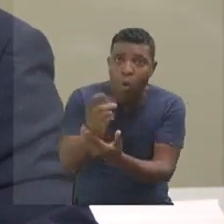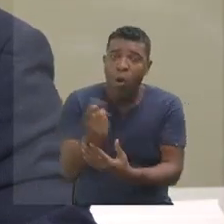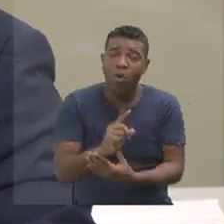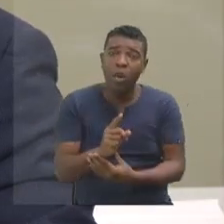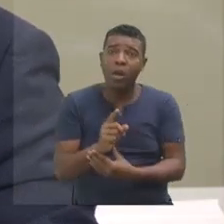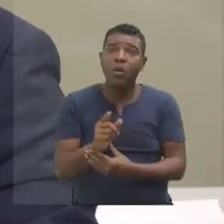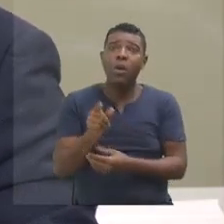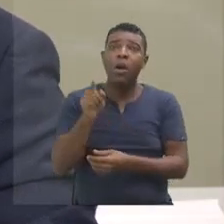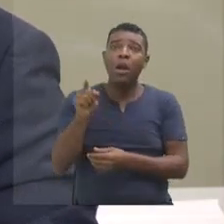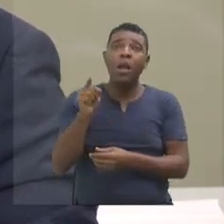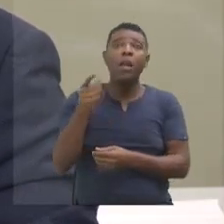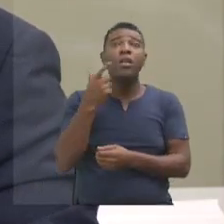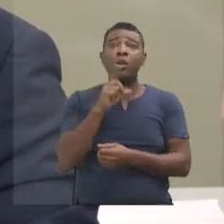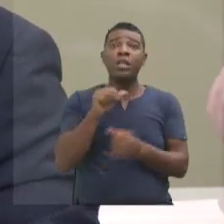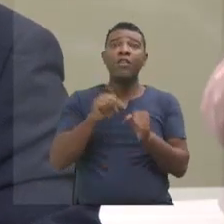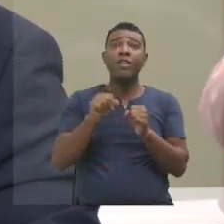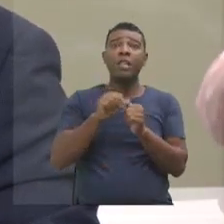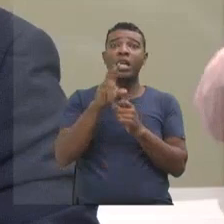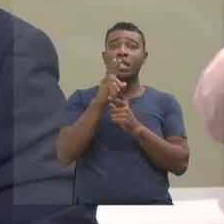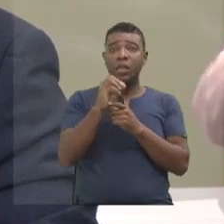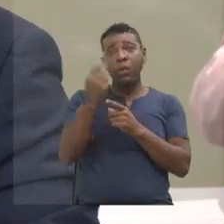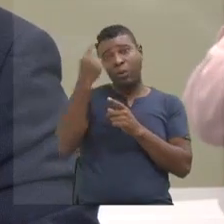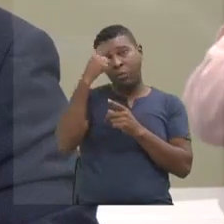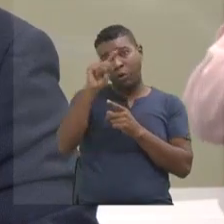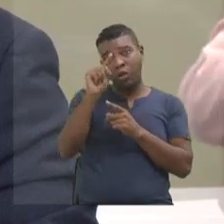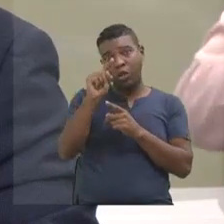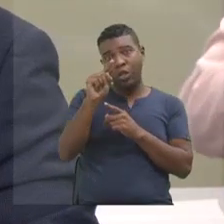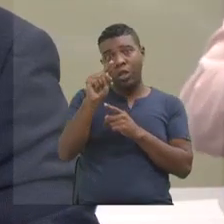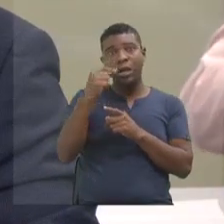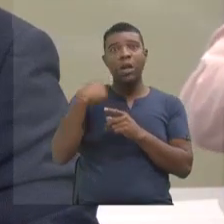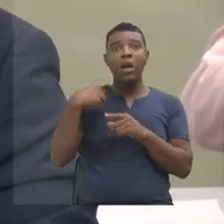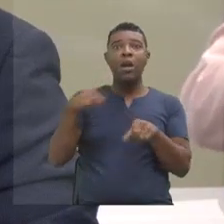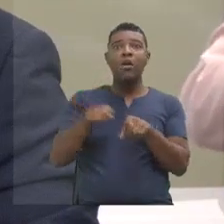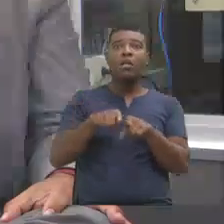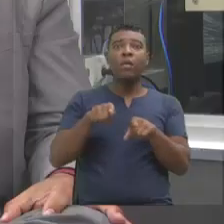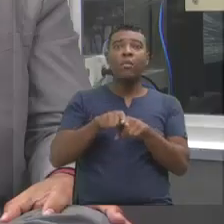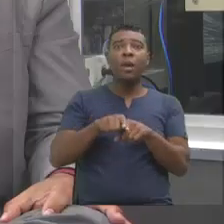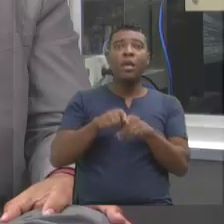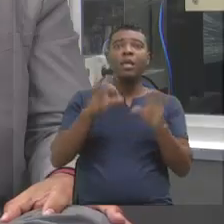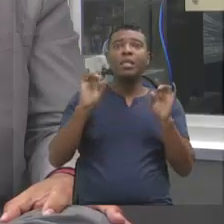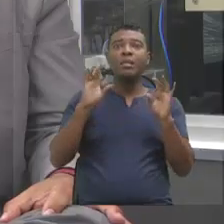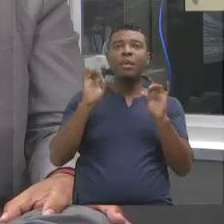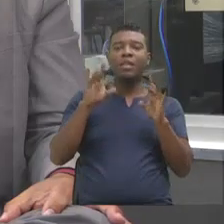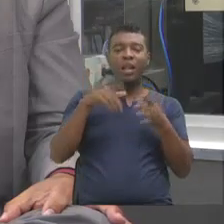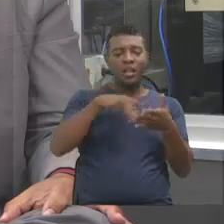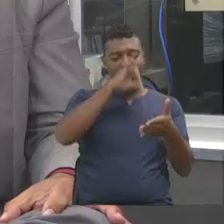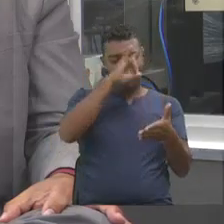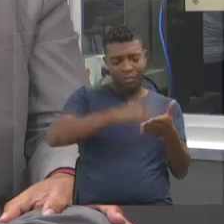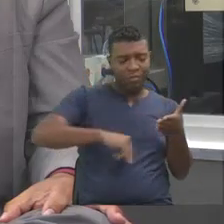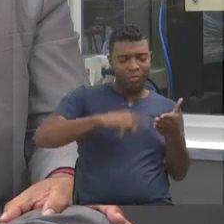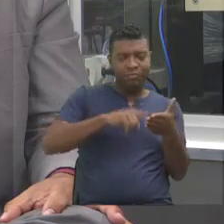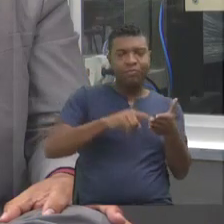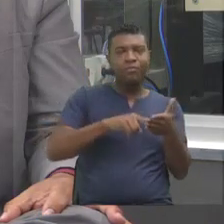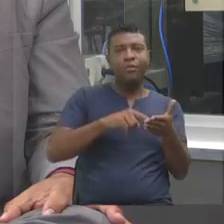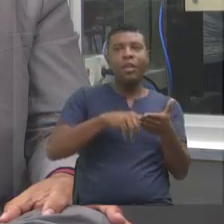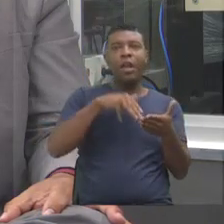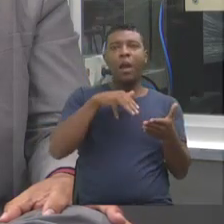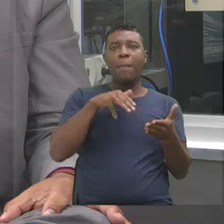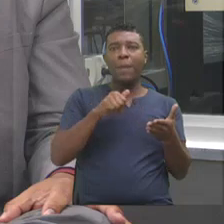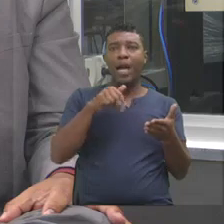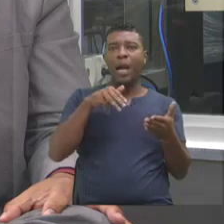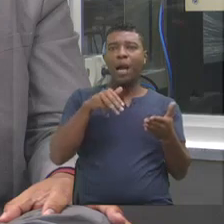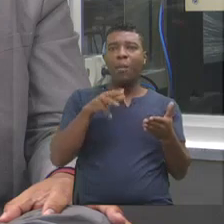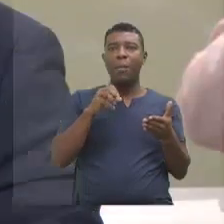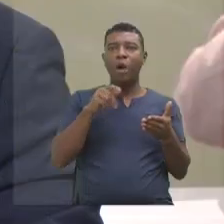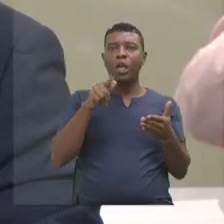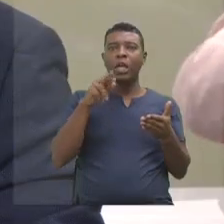50 mamografias por dia eu sou também especialista em laudo de mamografia e a gente sabe uma mal que você consegue fazer